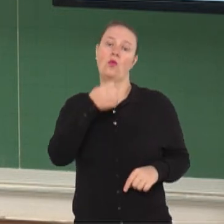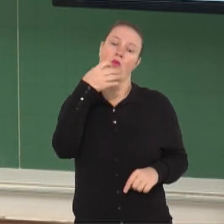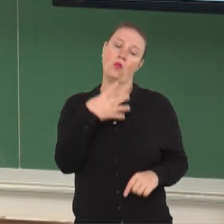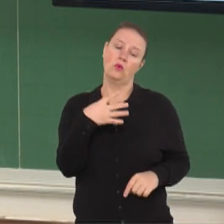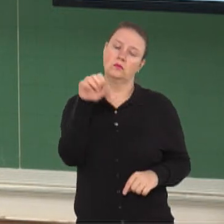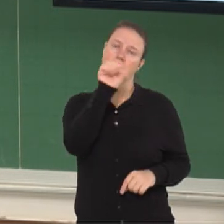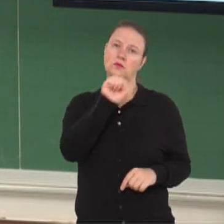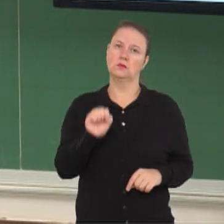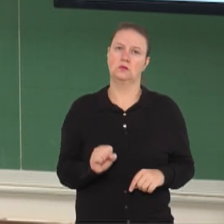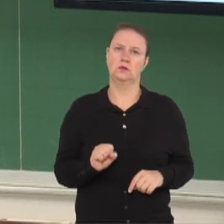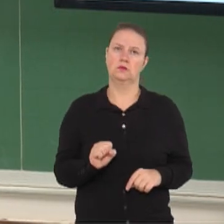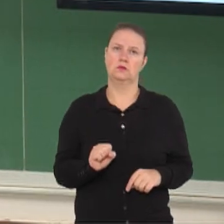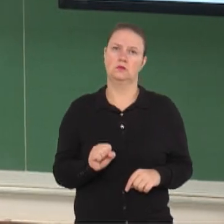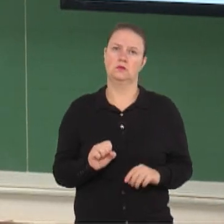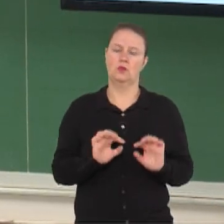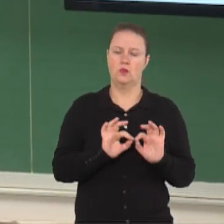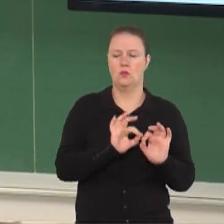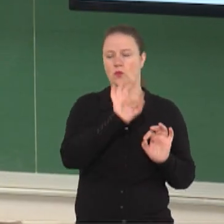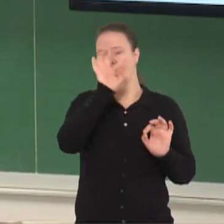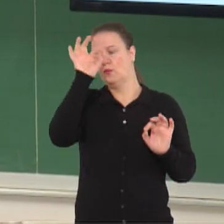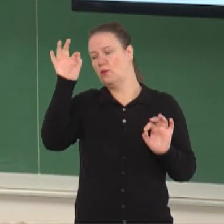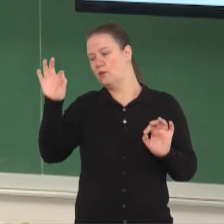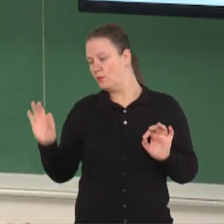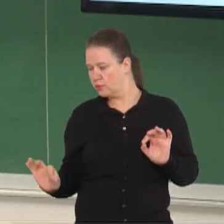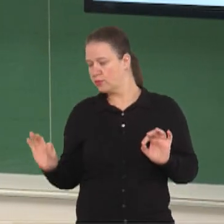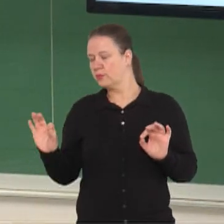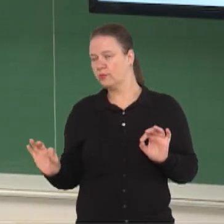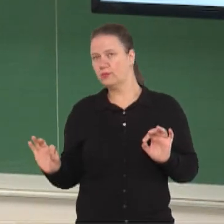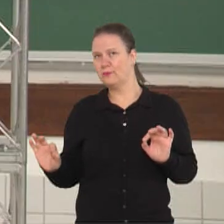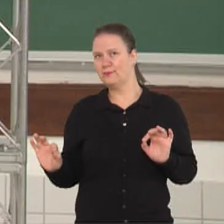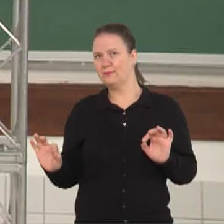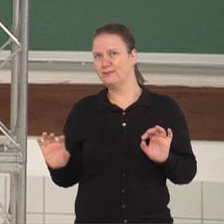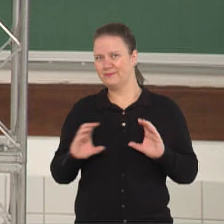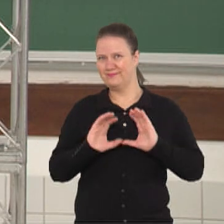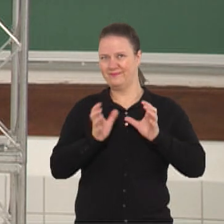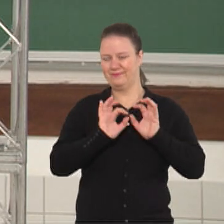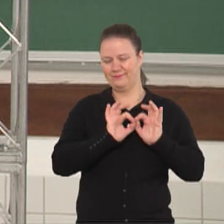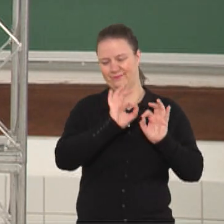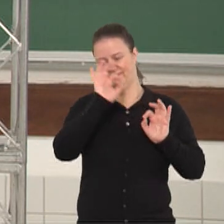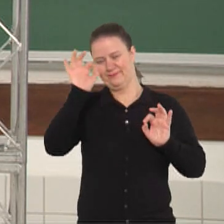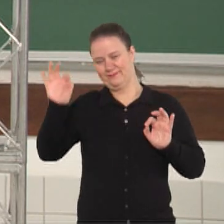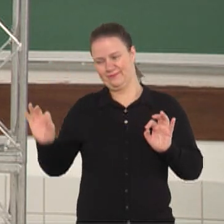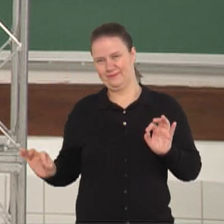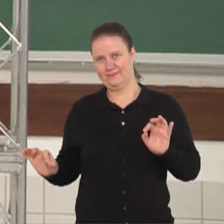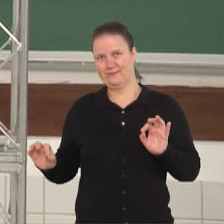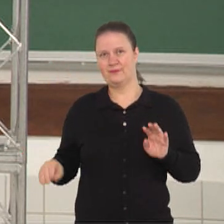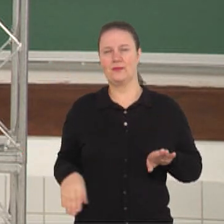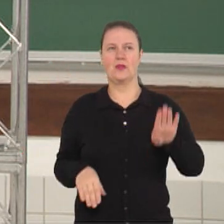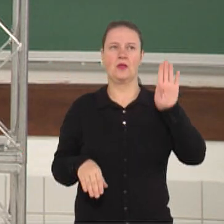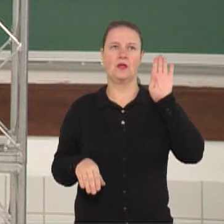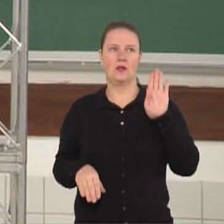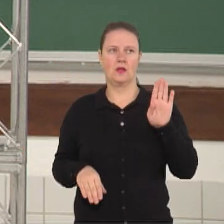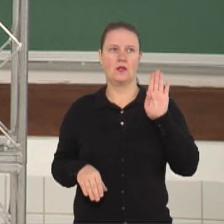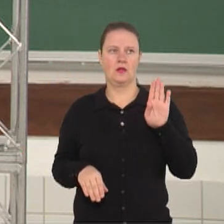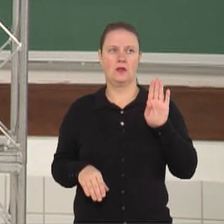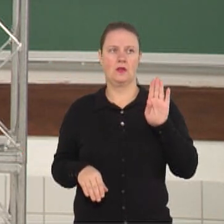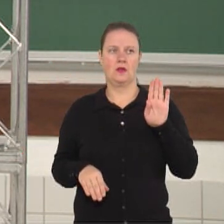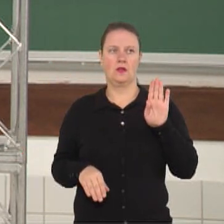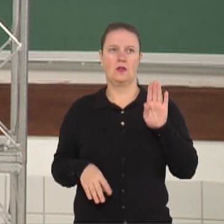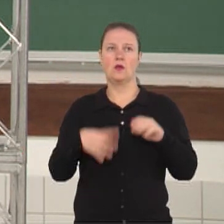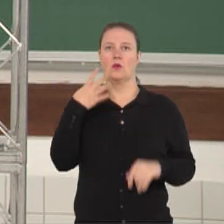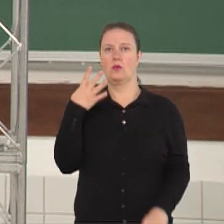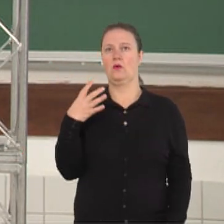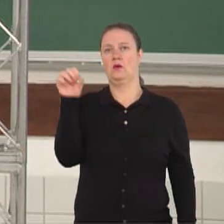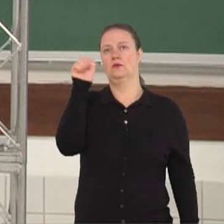segundos, a bola retorna ao solo. Então, letra B, depois do instante